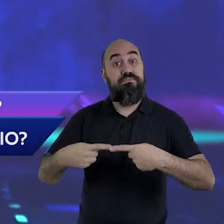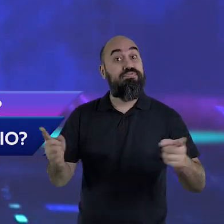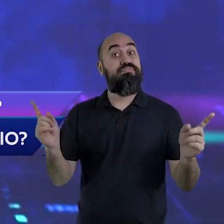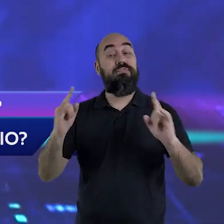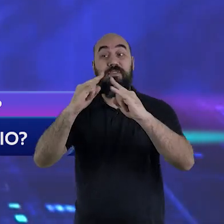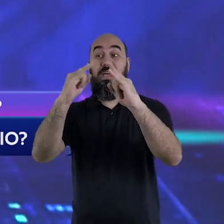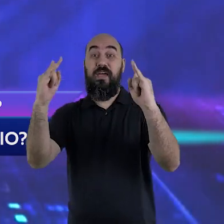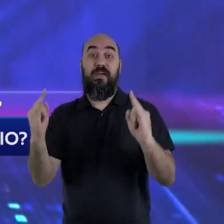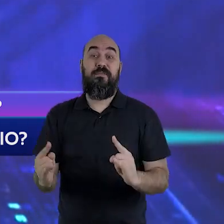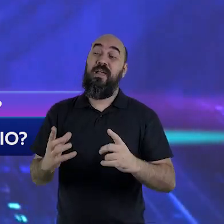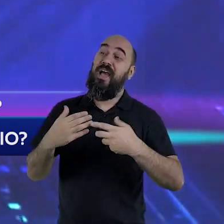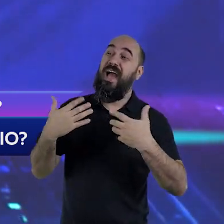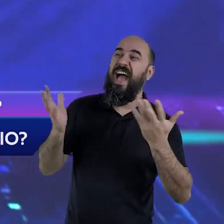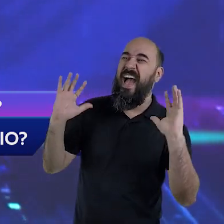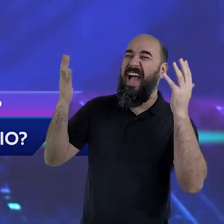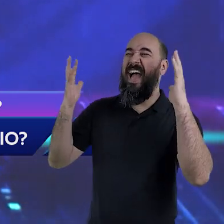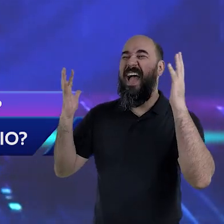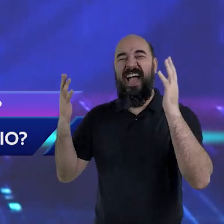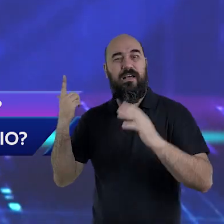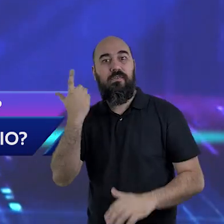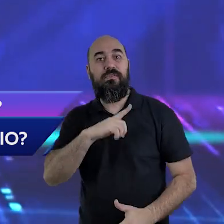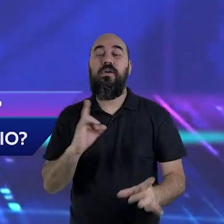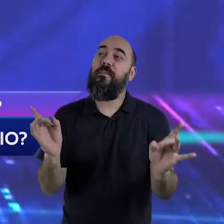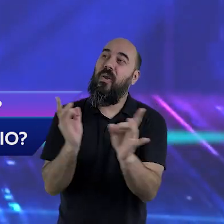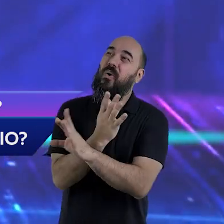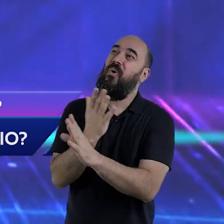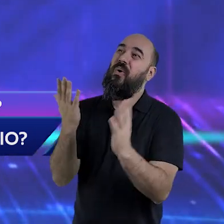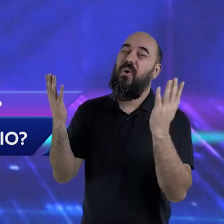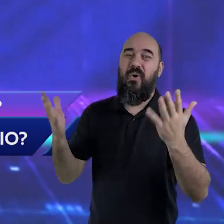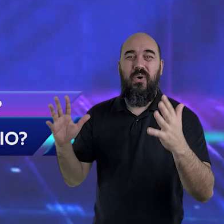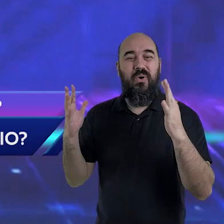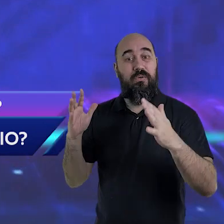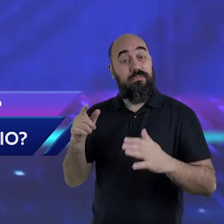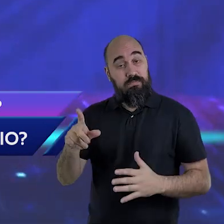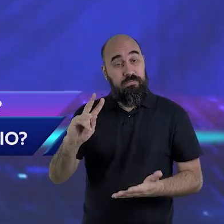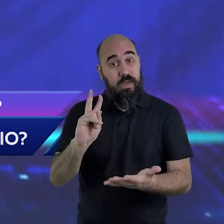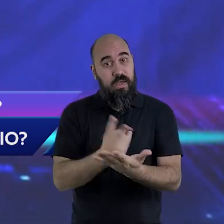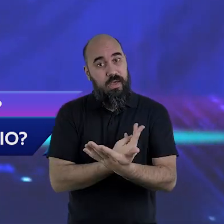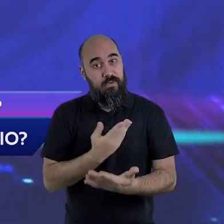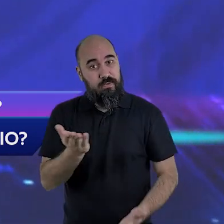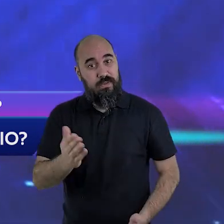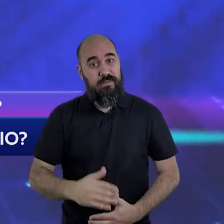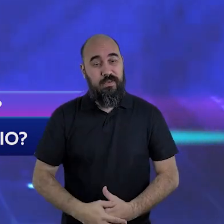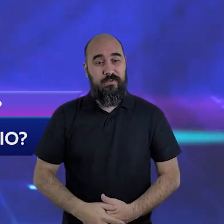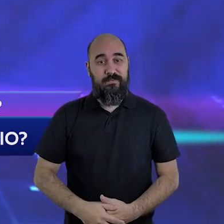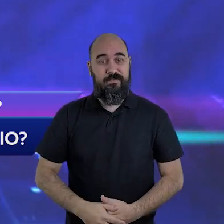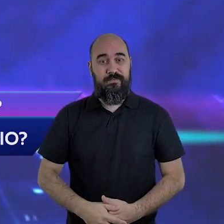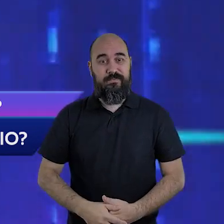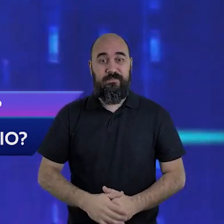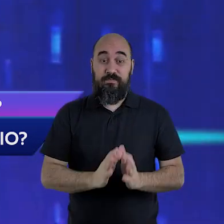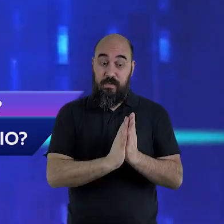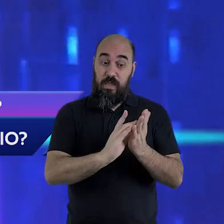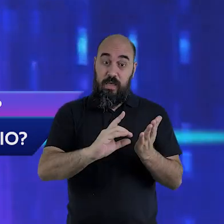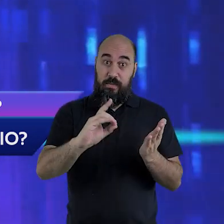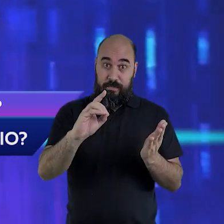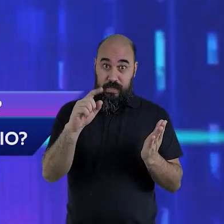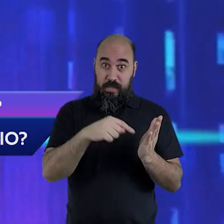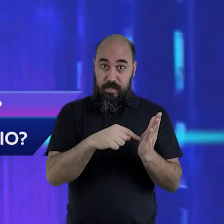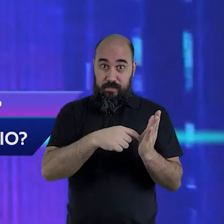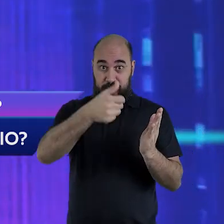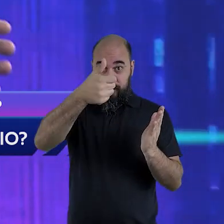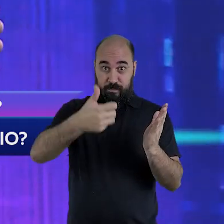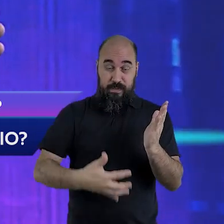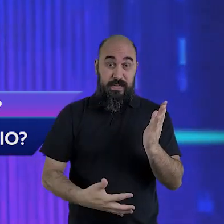Especificamente, Deus determina o prazo de reconstrução de Jerusalém e é assim que acontece. A Bíblia também fala